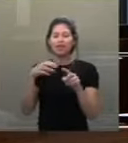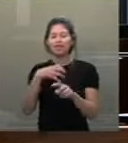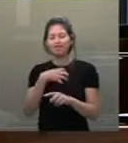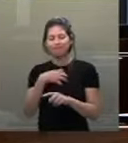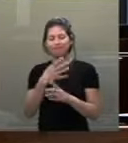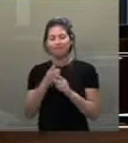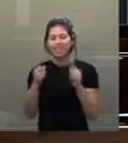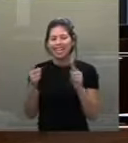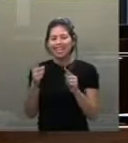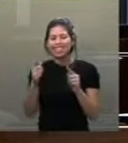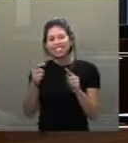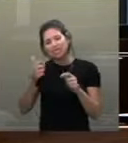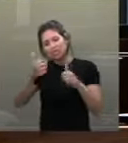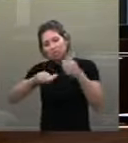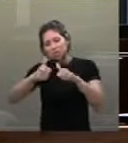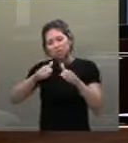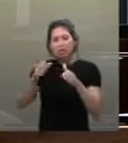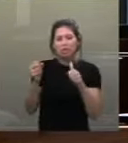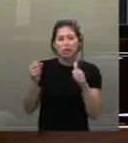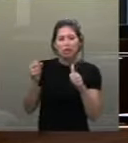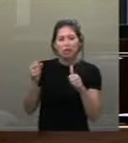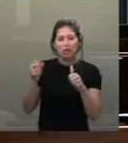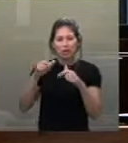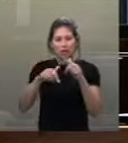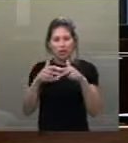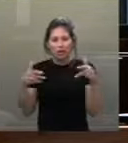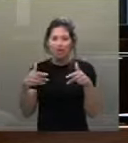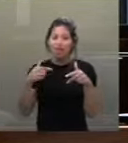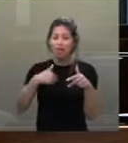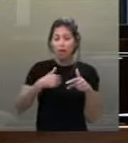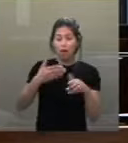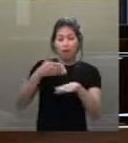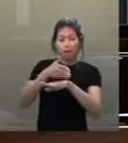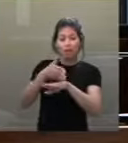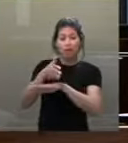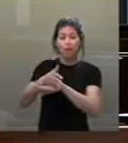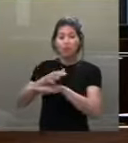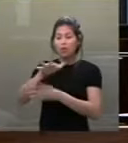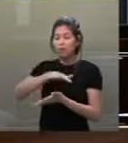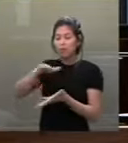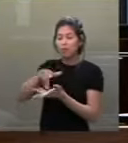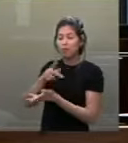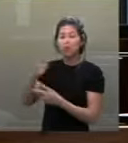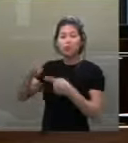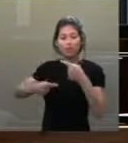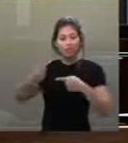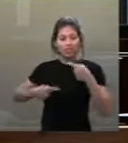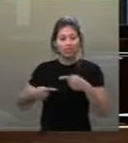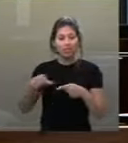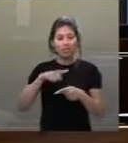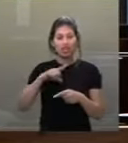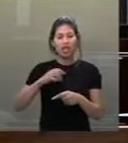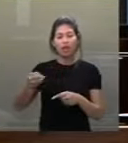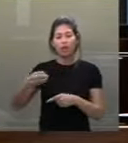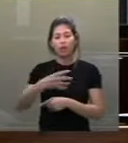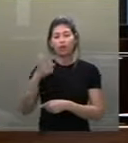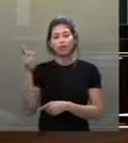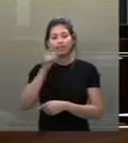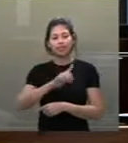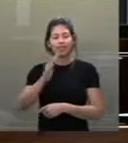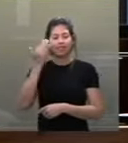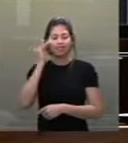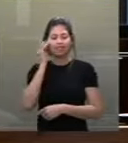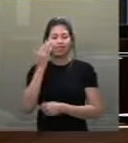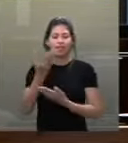desatualizado ultimamente, depois que passei a fazer parte do mundo político, mas me reatualizei, com certeza. Considero